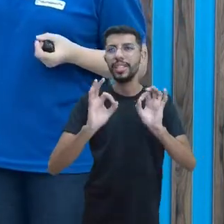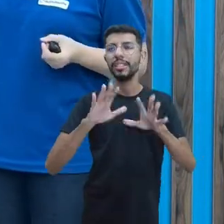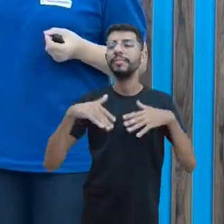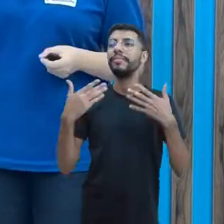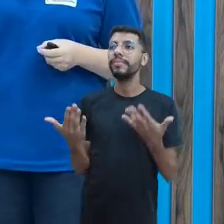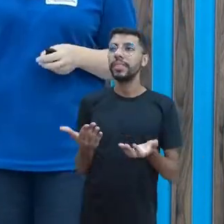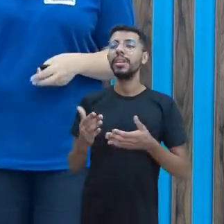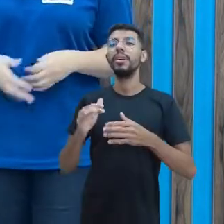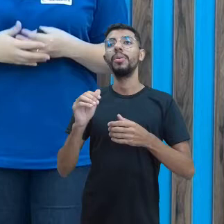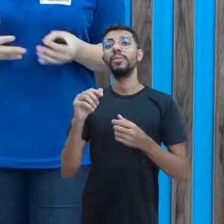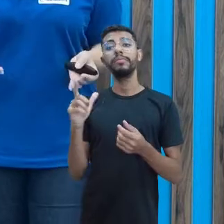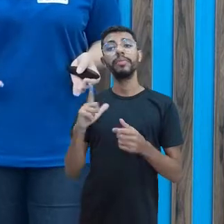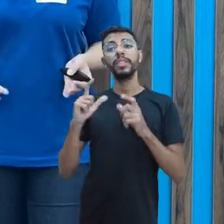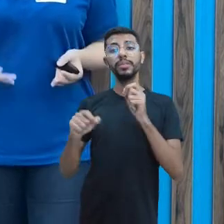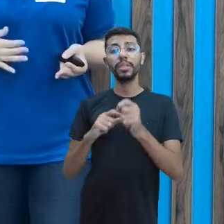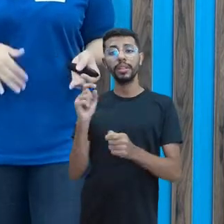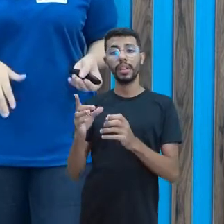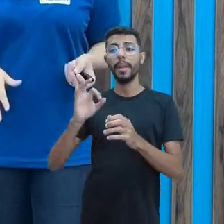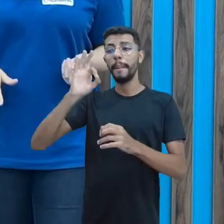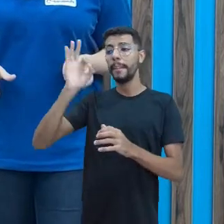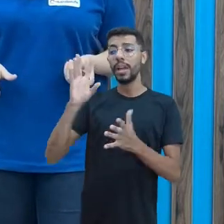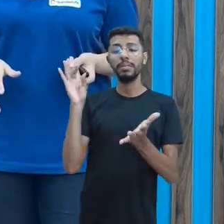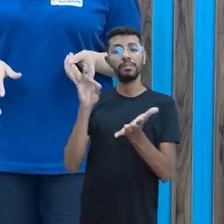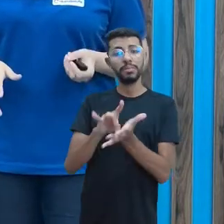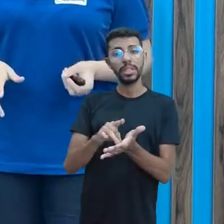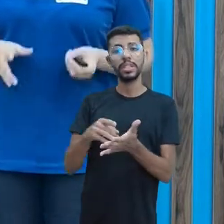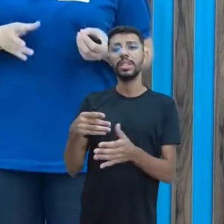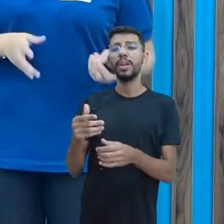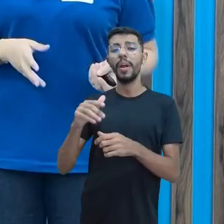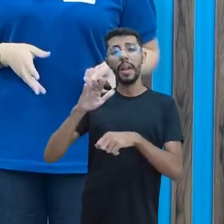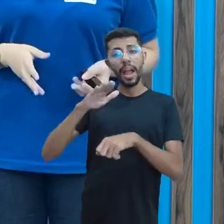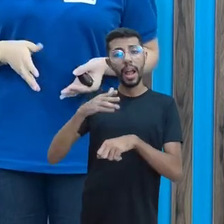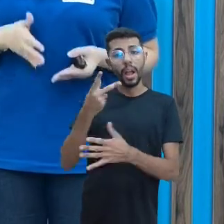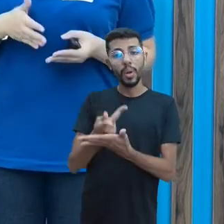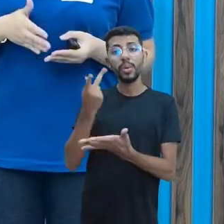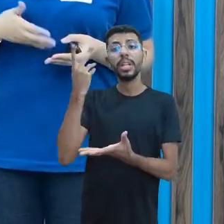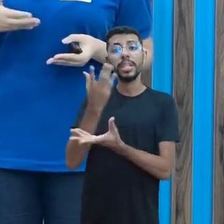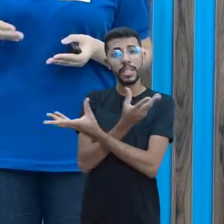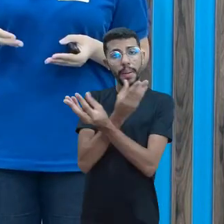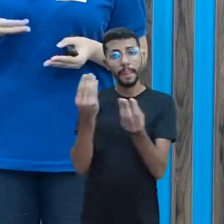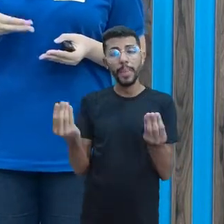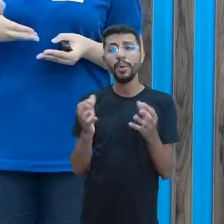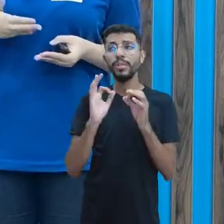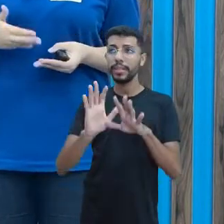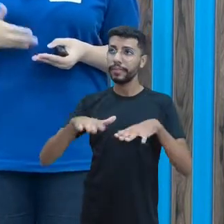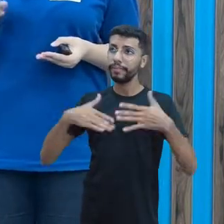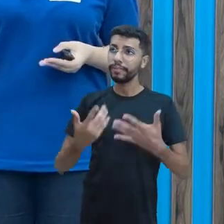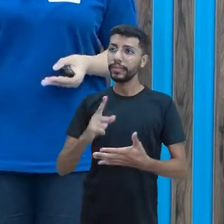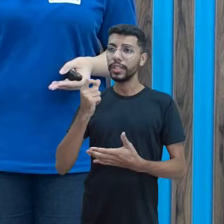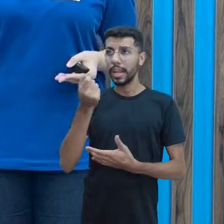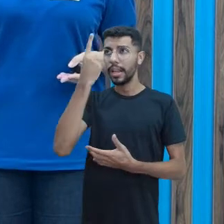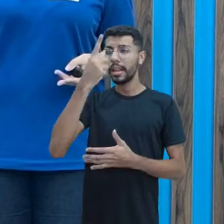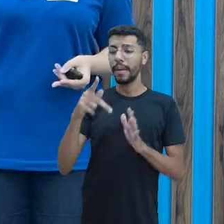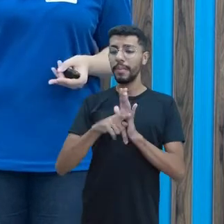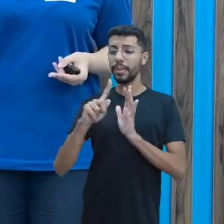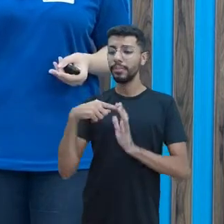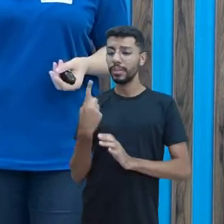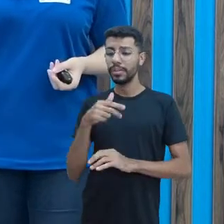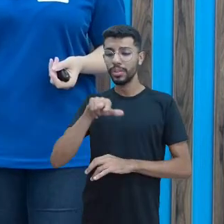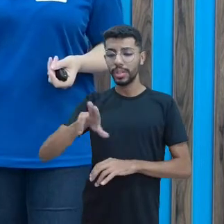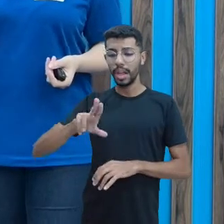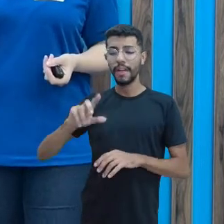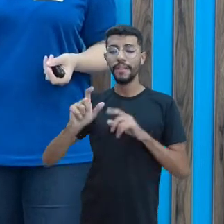aplicações percentuais, ela é muito mais frequente do que a gente imagina. E como eu falei, a ideia aqui é a gente utilizar valores que já